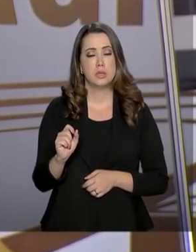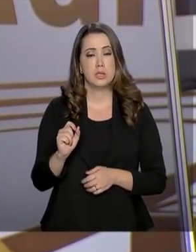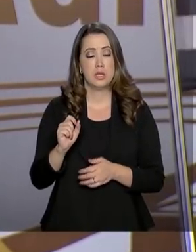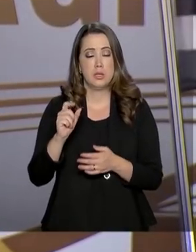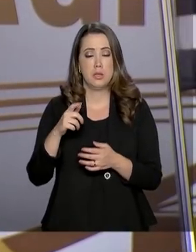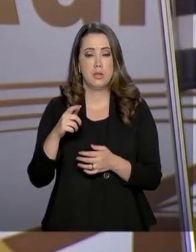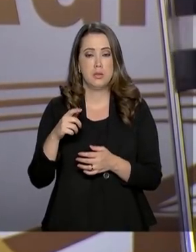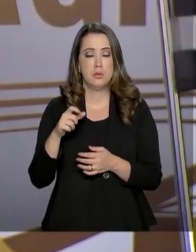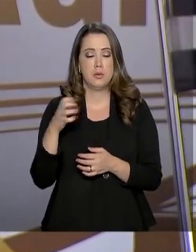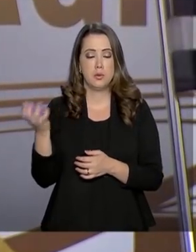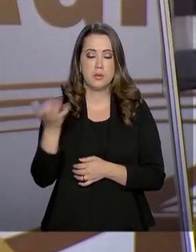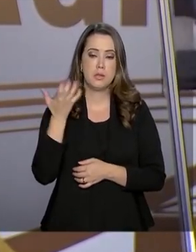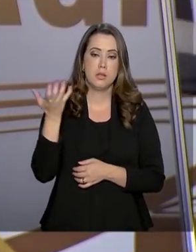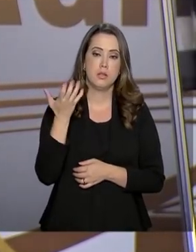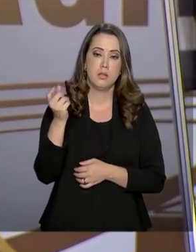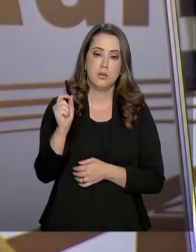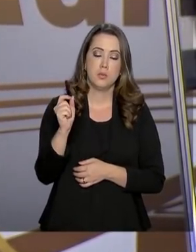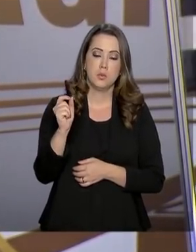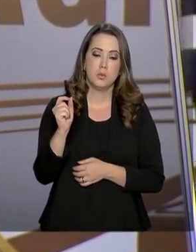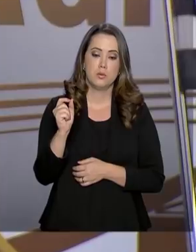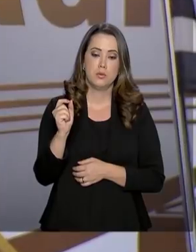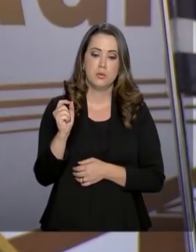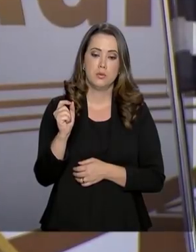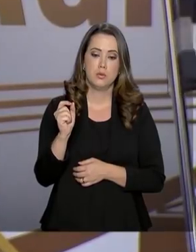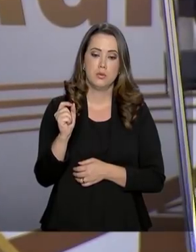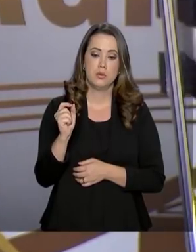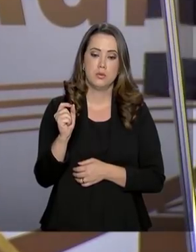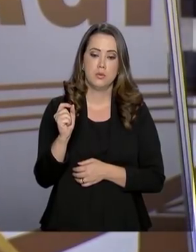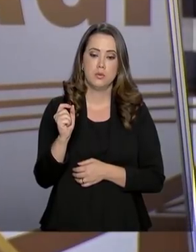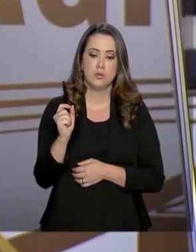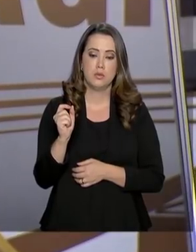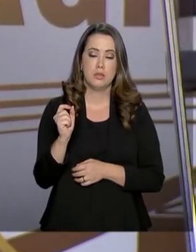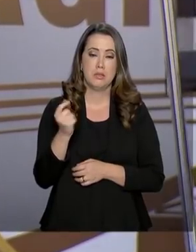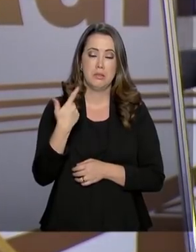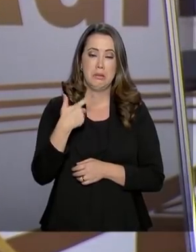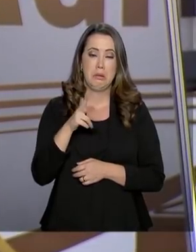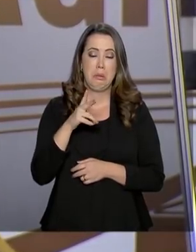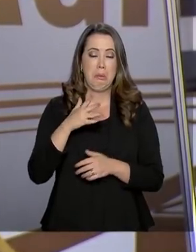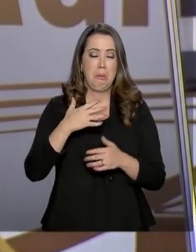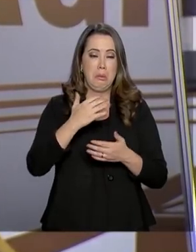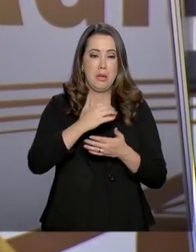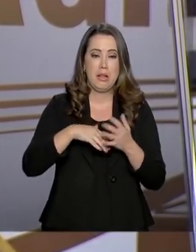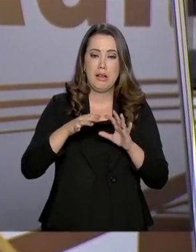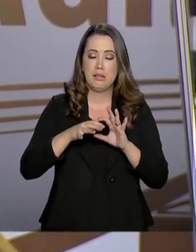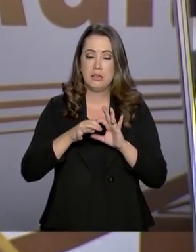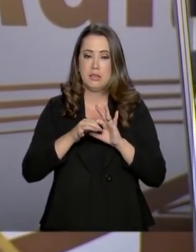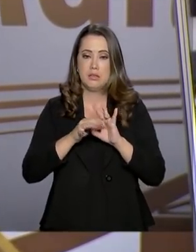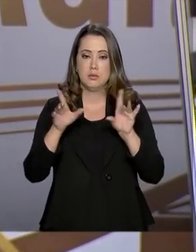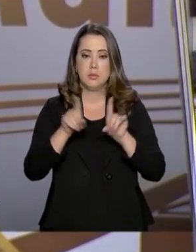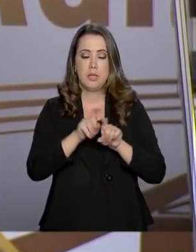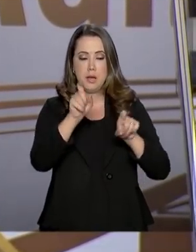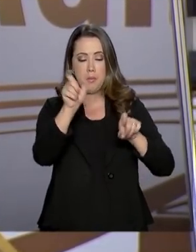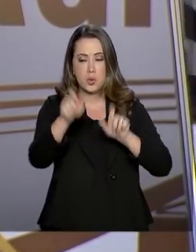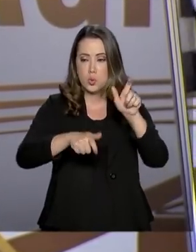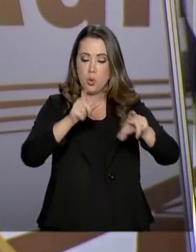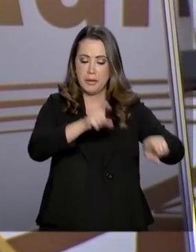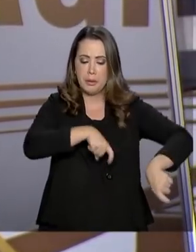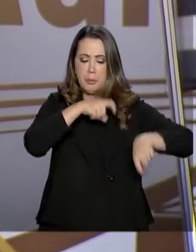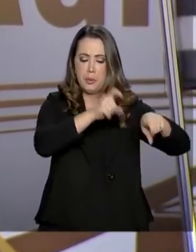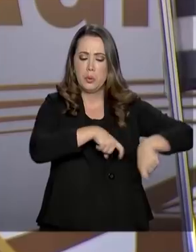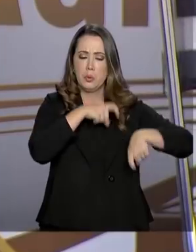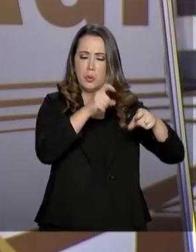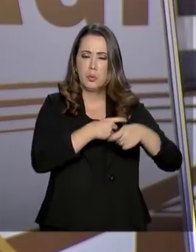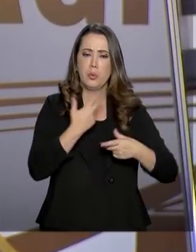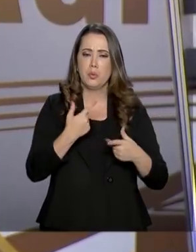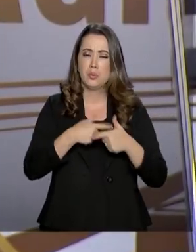do cangote daqueles que produzem, daqueles